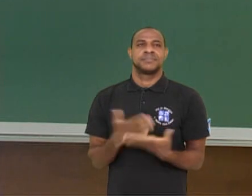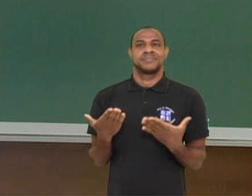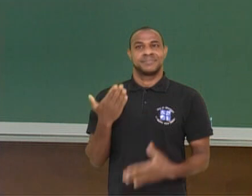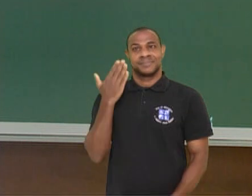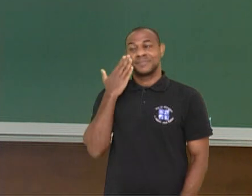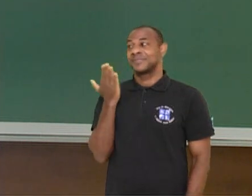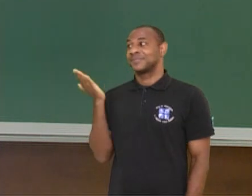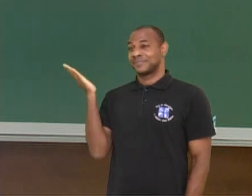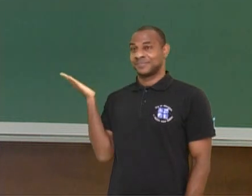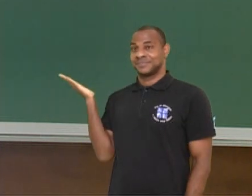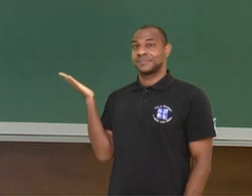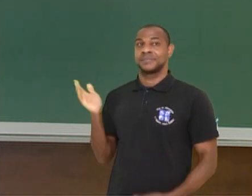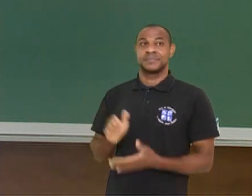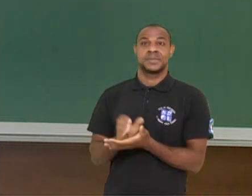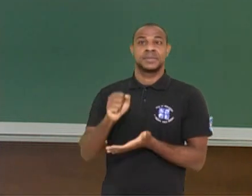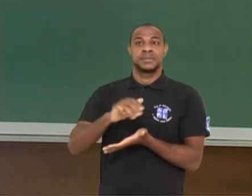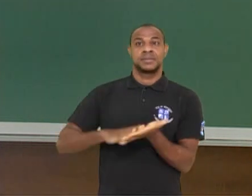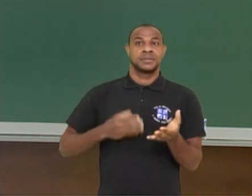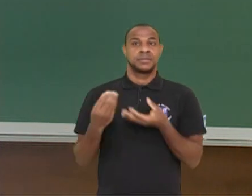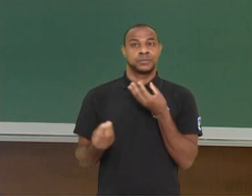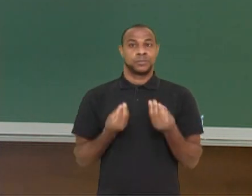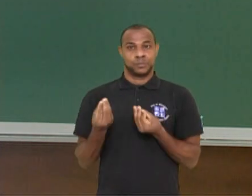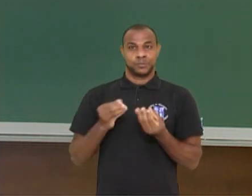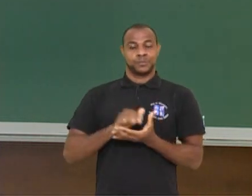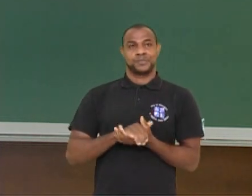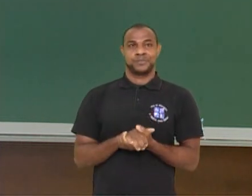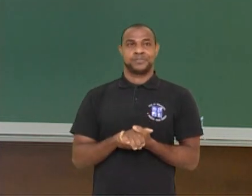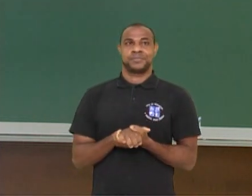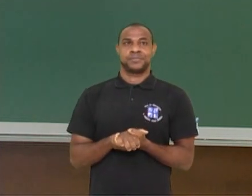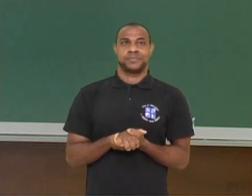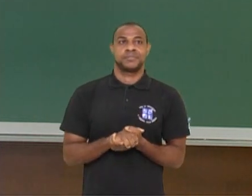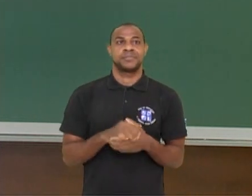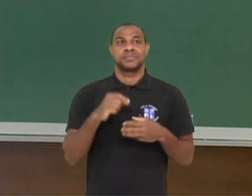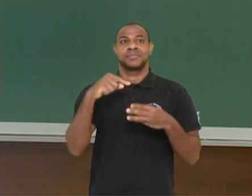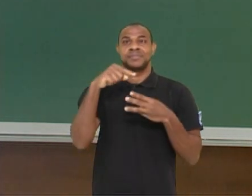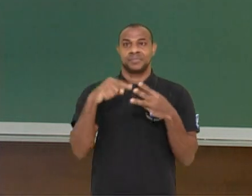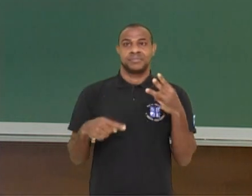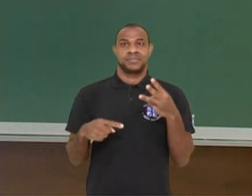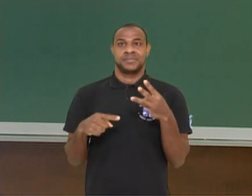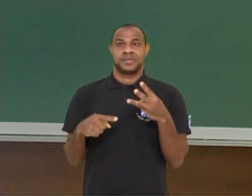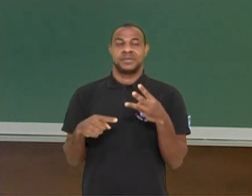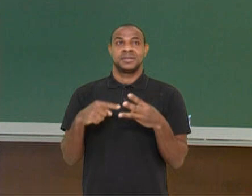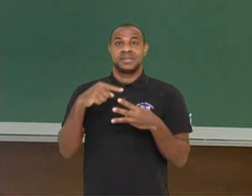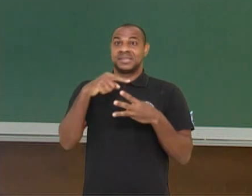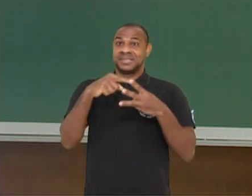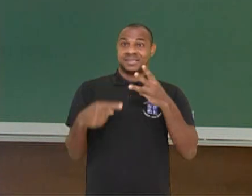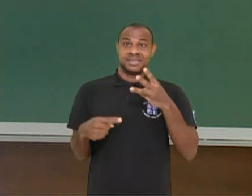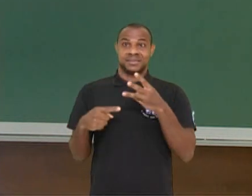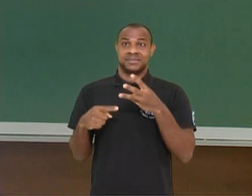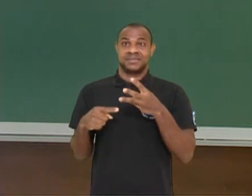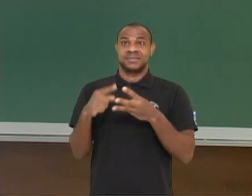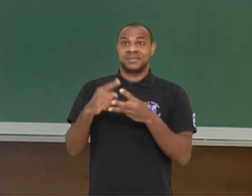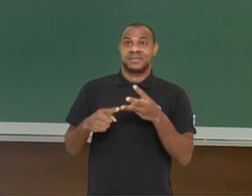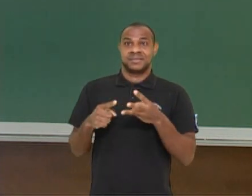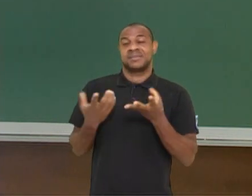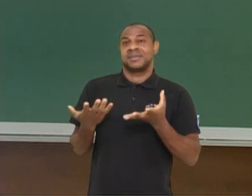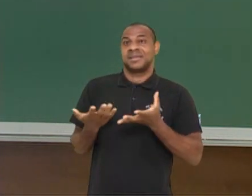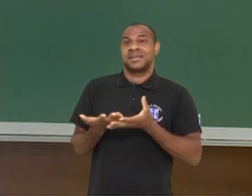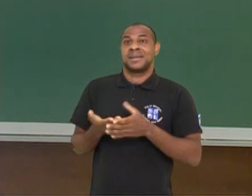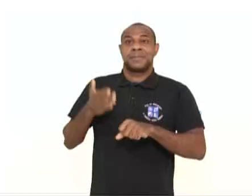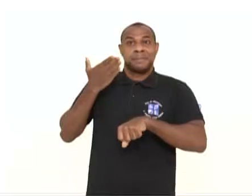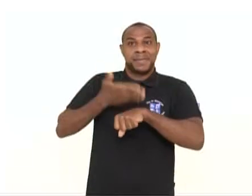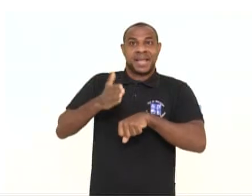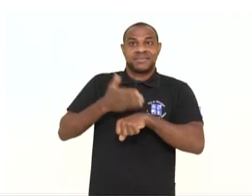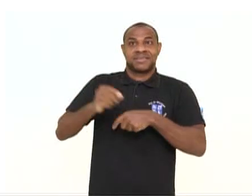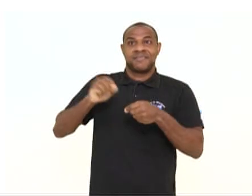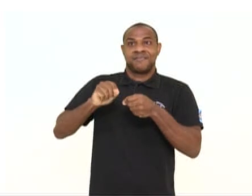Observem, pessoal, que a nossa atividade, the 3 indoor activities, 3 atividades feitas dentro do espaço fechado, né? Então, nós